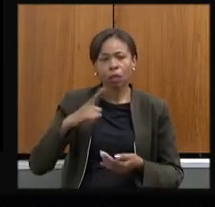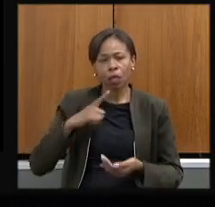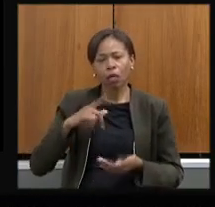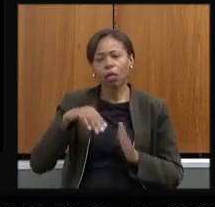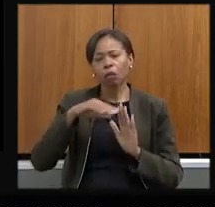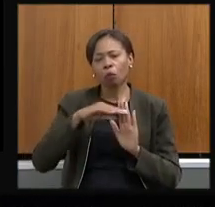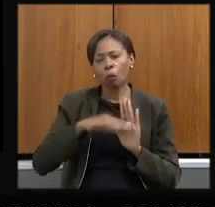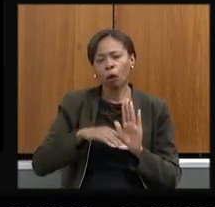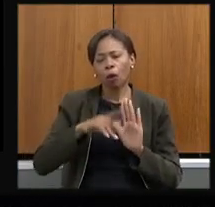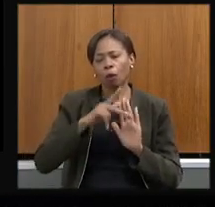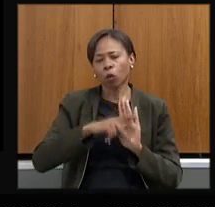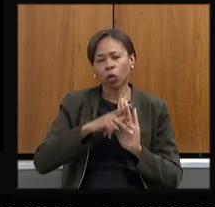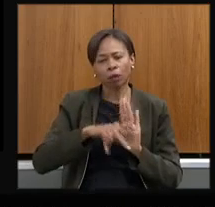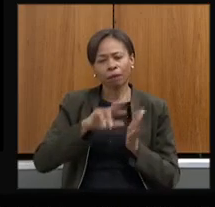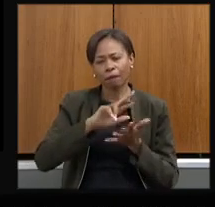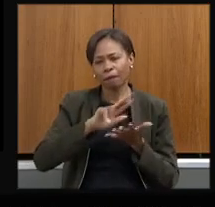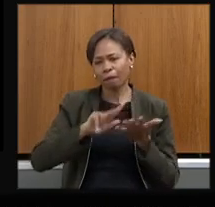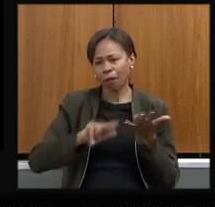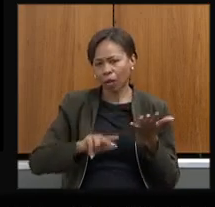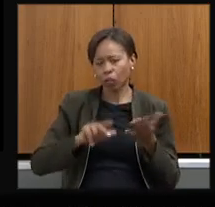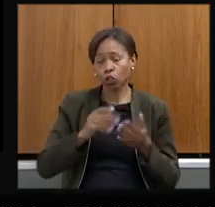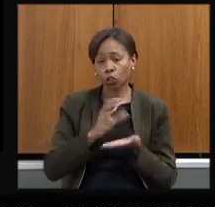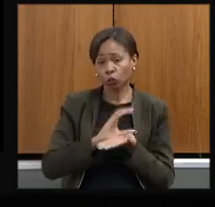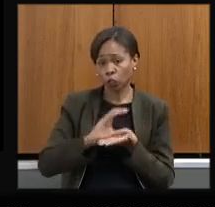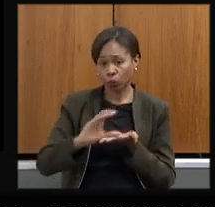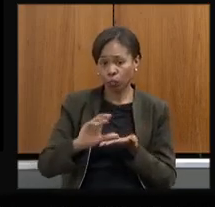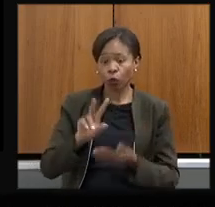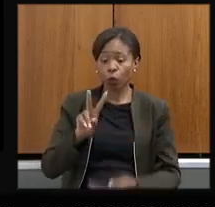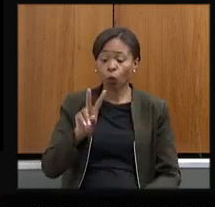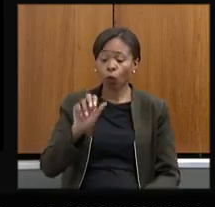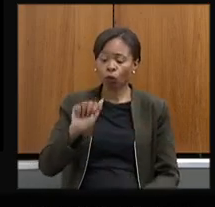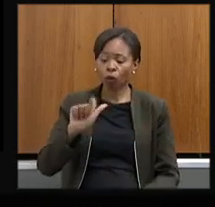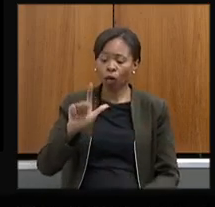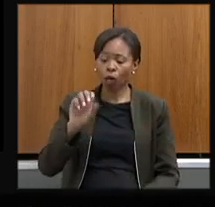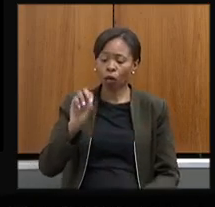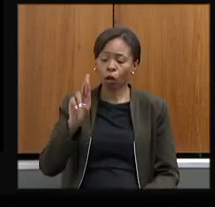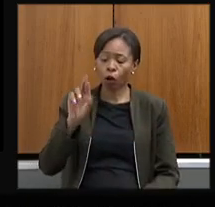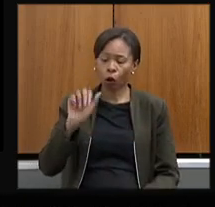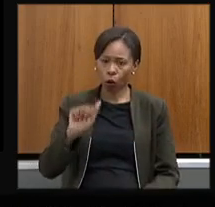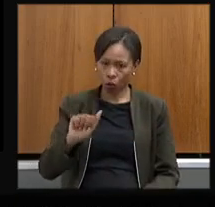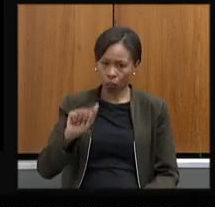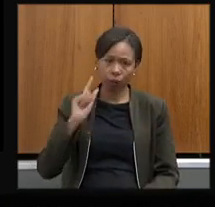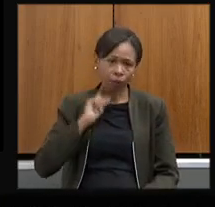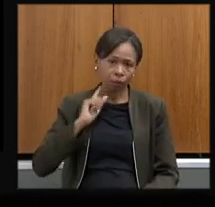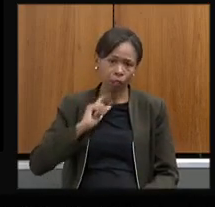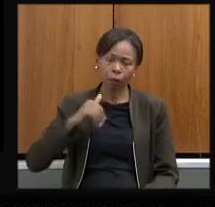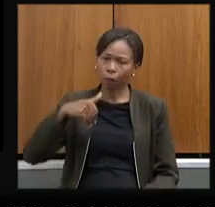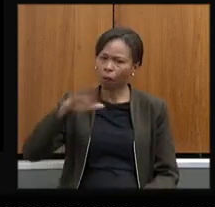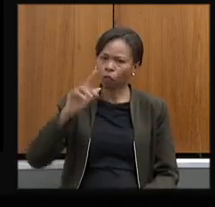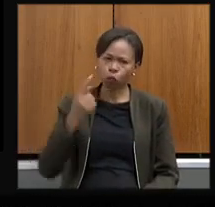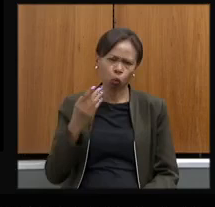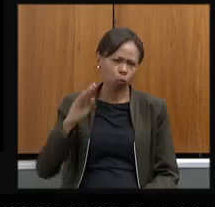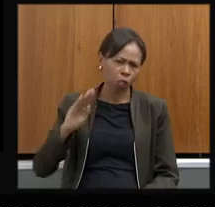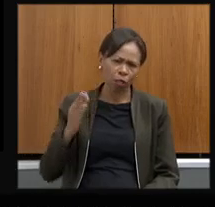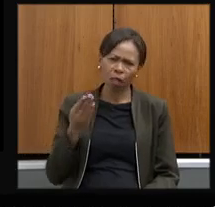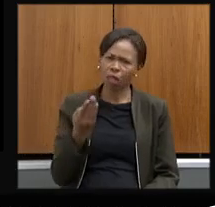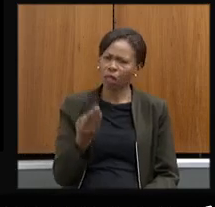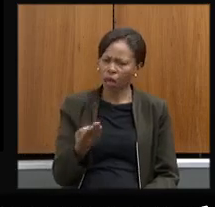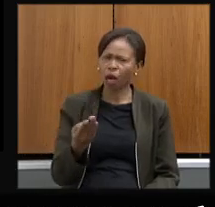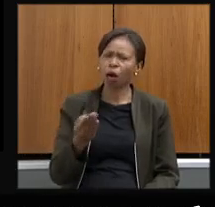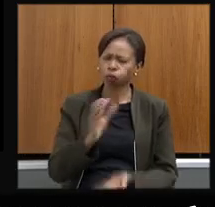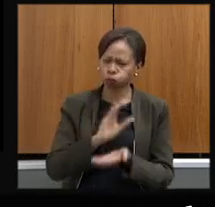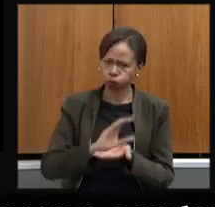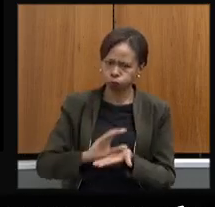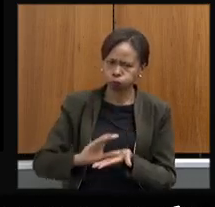de investimento na saúde primeiro valor a minas que já repassou mais de um bilhão e duzentos milhões de reais um aumento de oitenta por cento